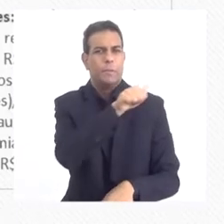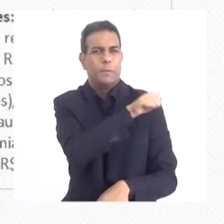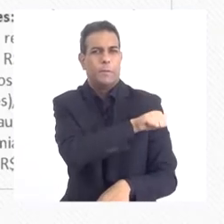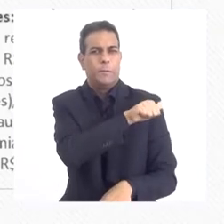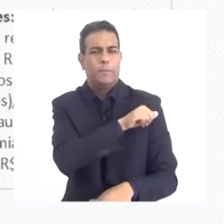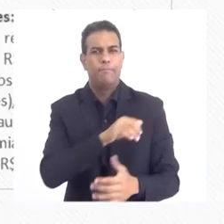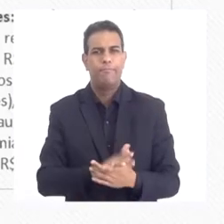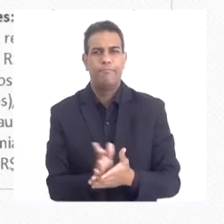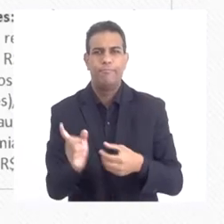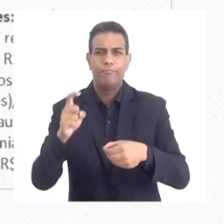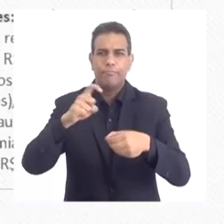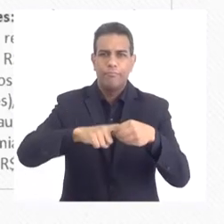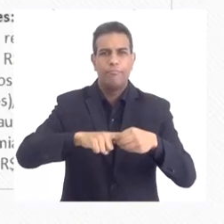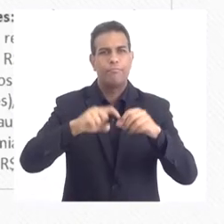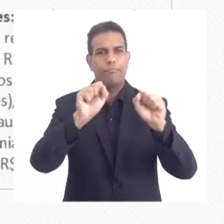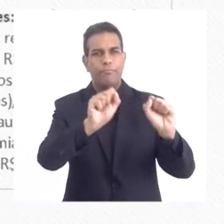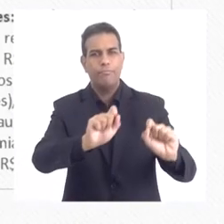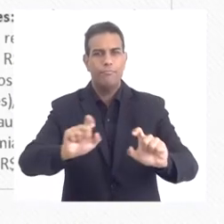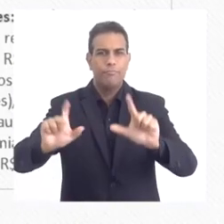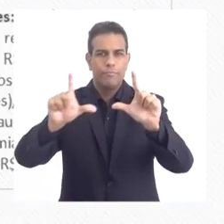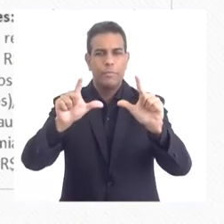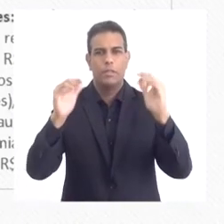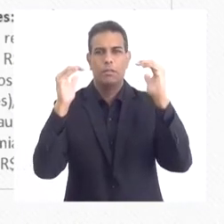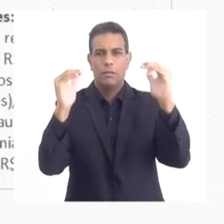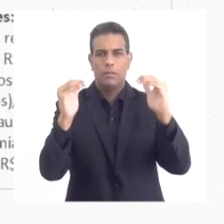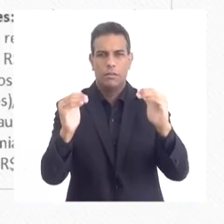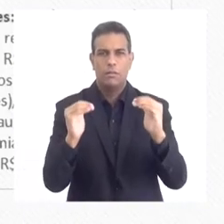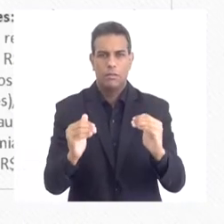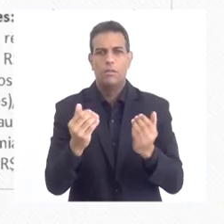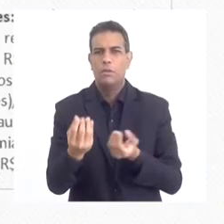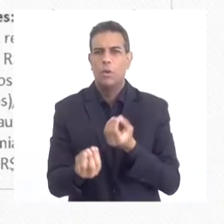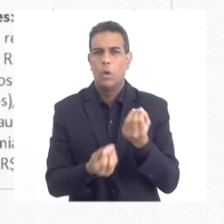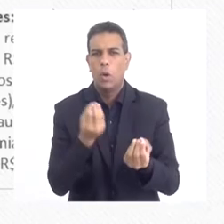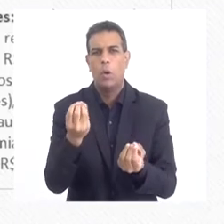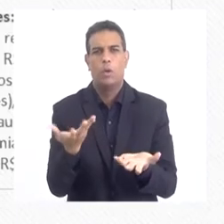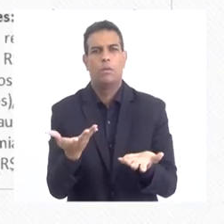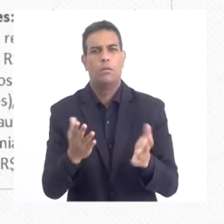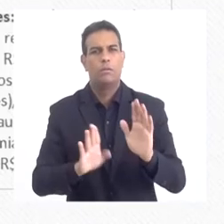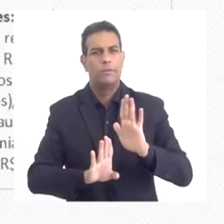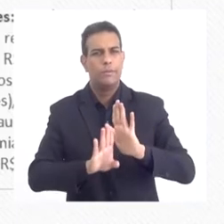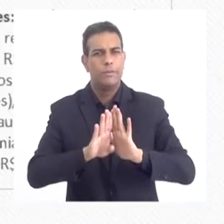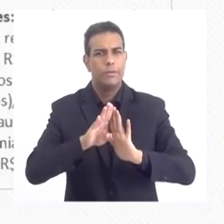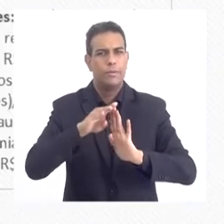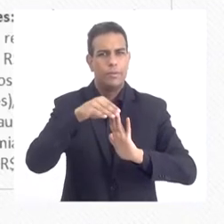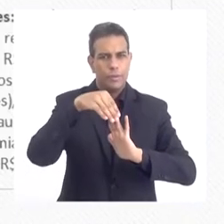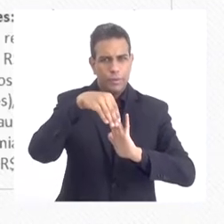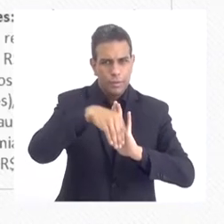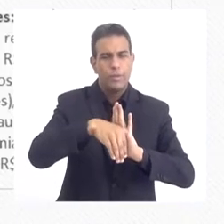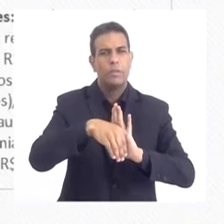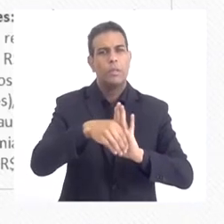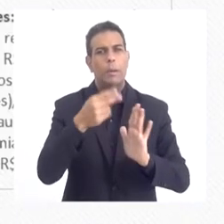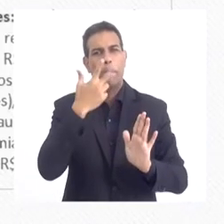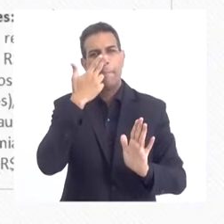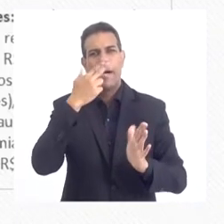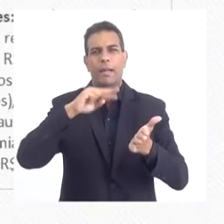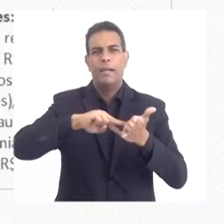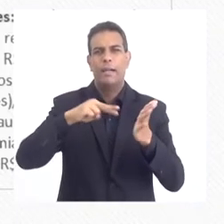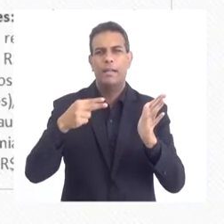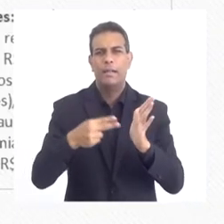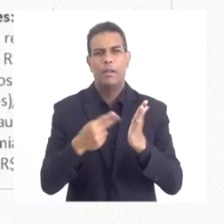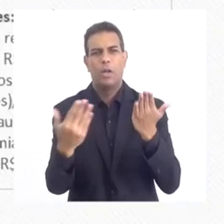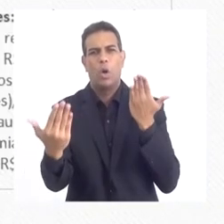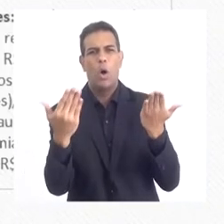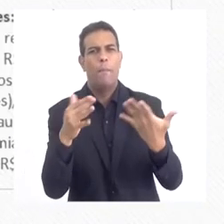slides anteriores, mostramos, né, como a inflação foi muito significativa